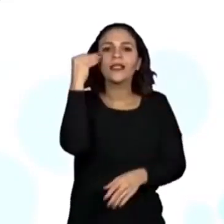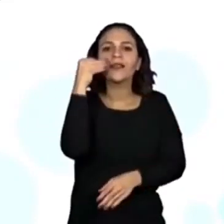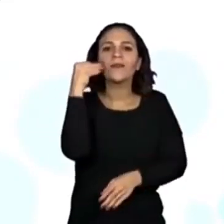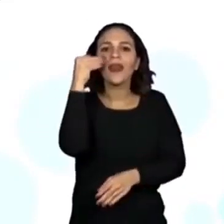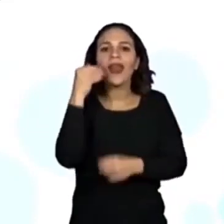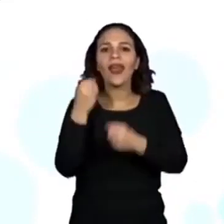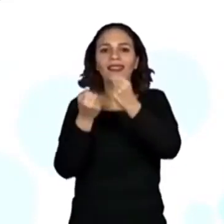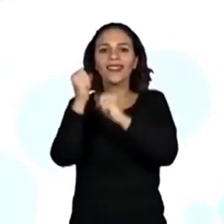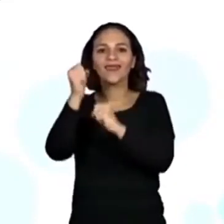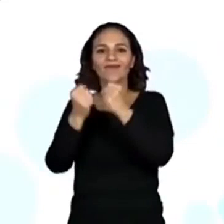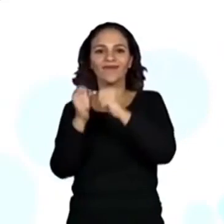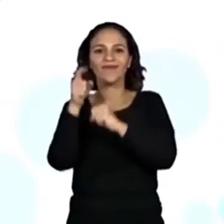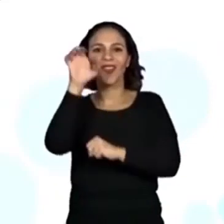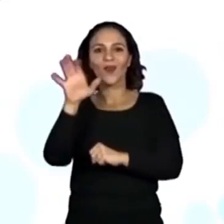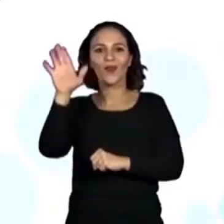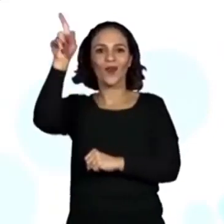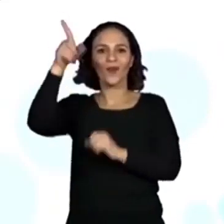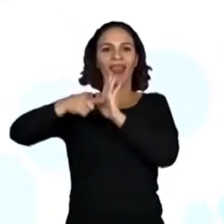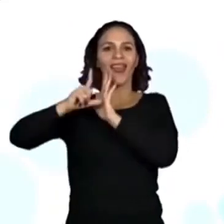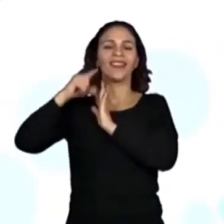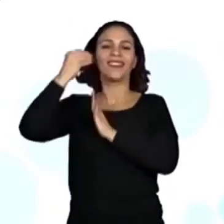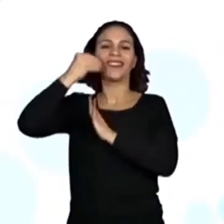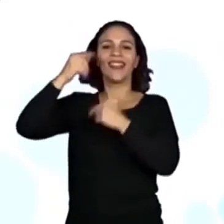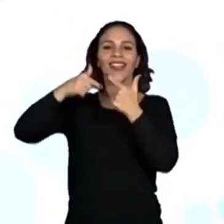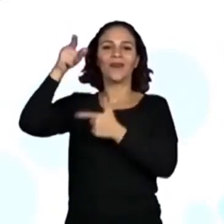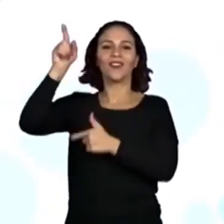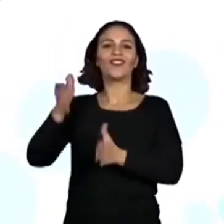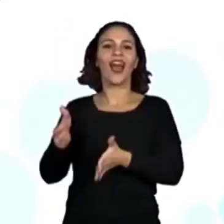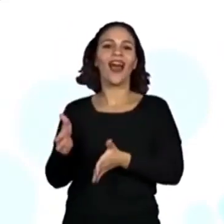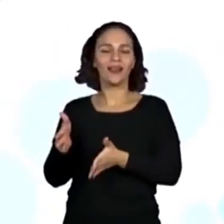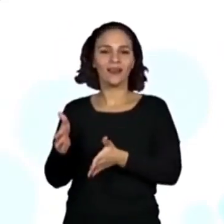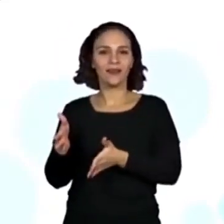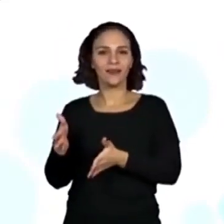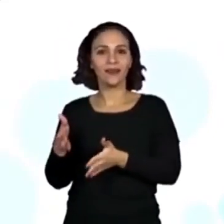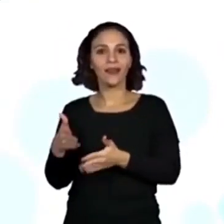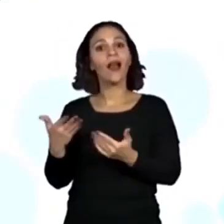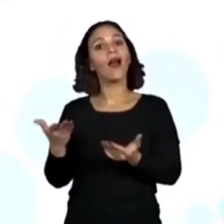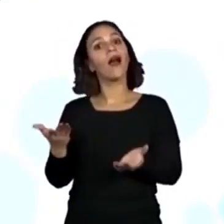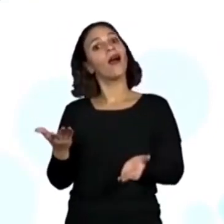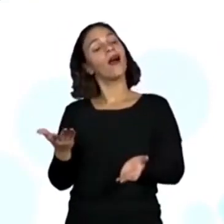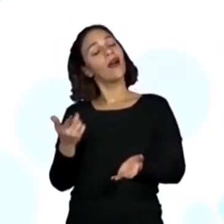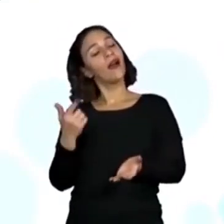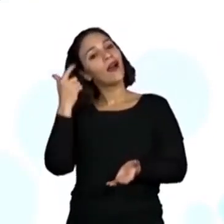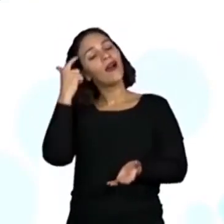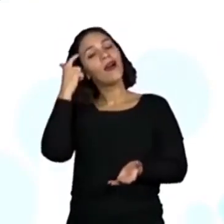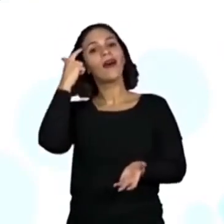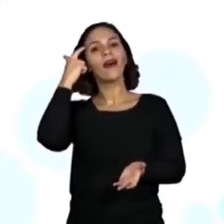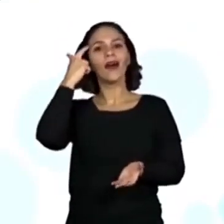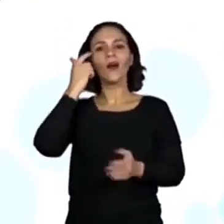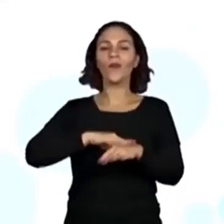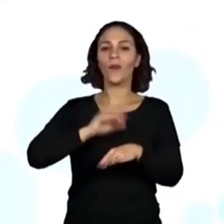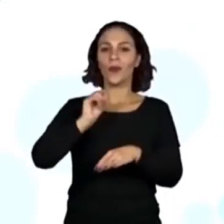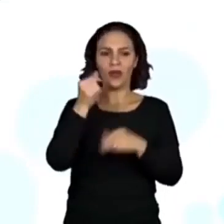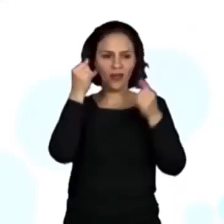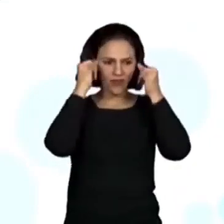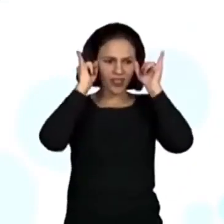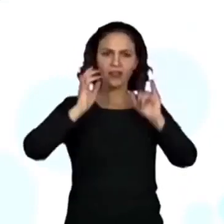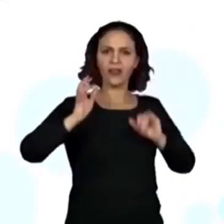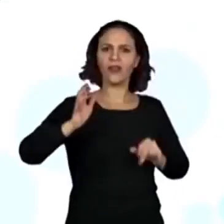na indústria europeia. Então, olha que momento, né? O fazendeiro tinha